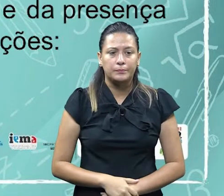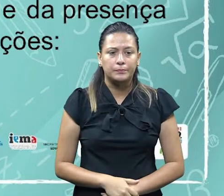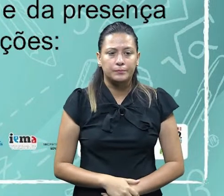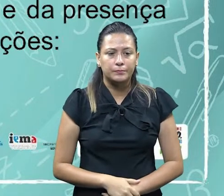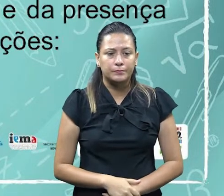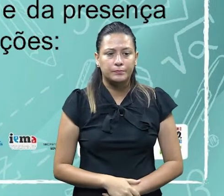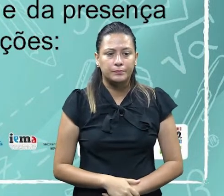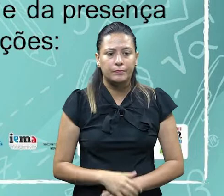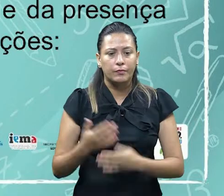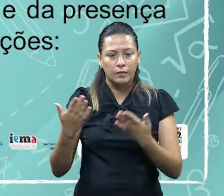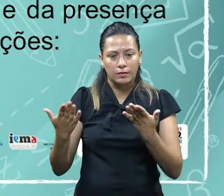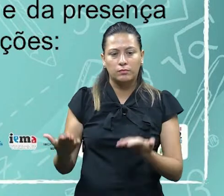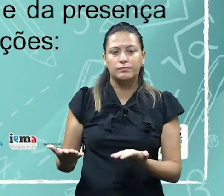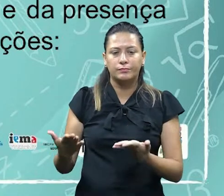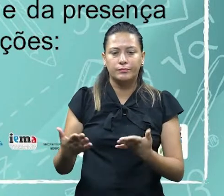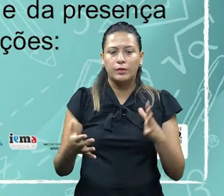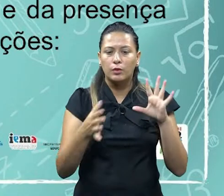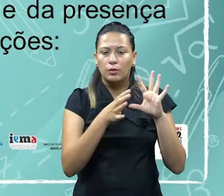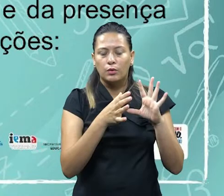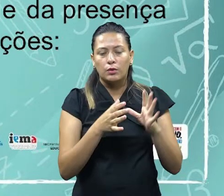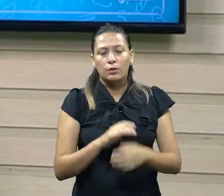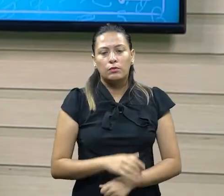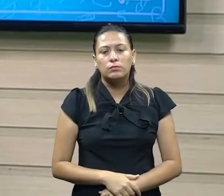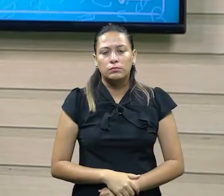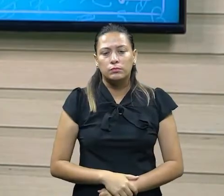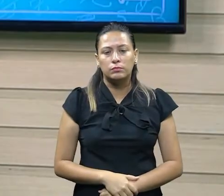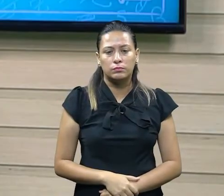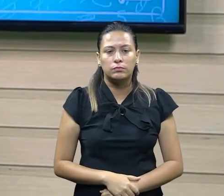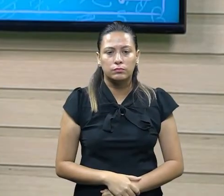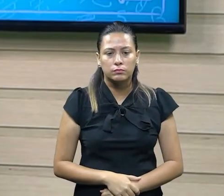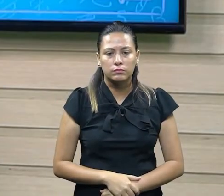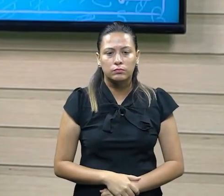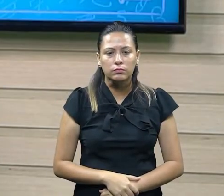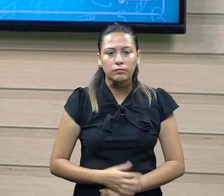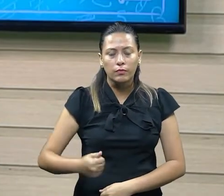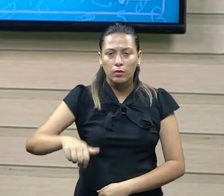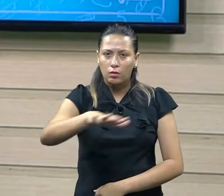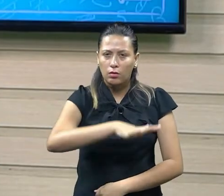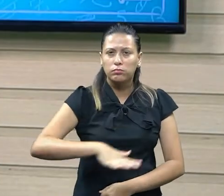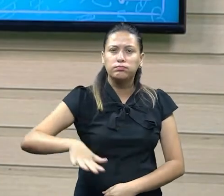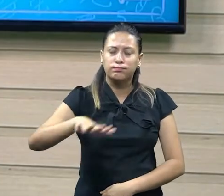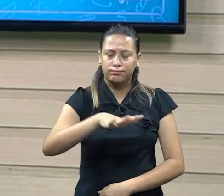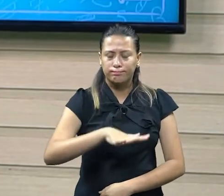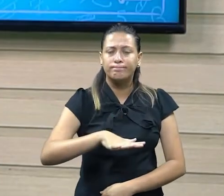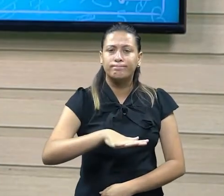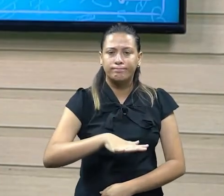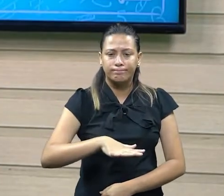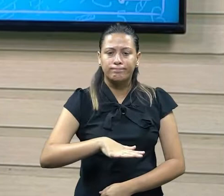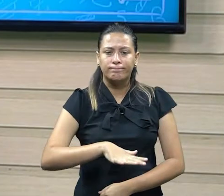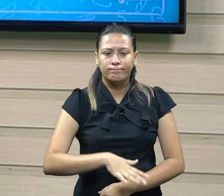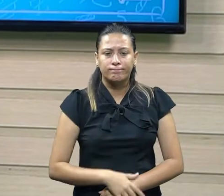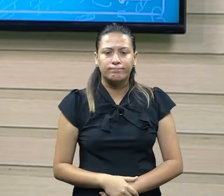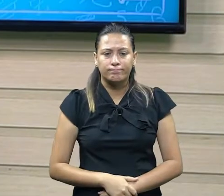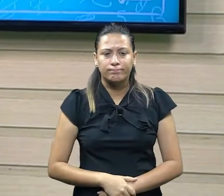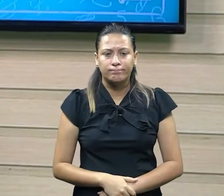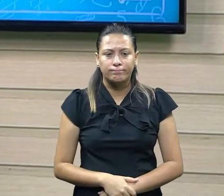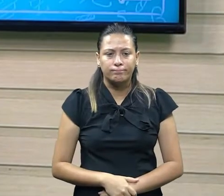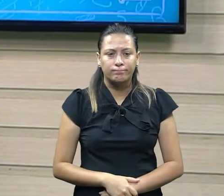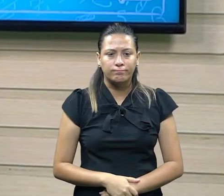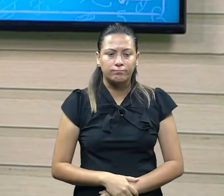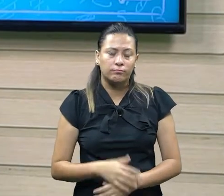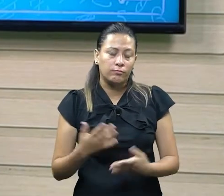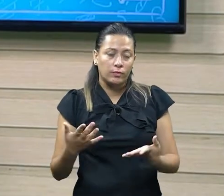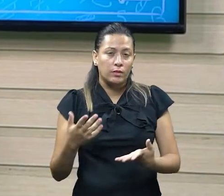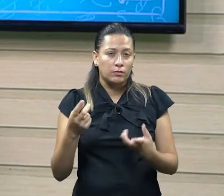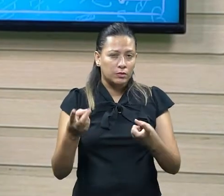Umidade, condições atmosféricas. Aqui, se você acompanha um pouco de noticiário, vai perceber que em muitas situações,